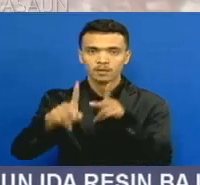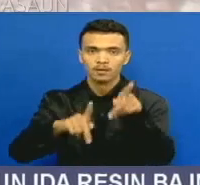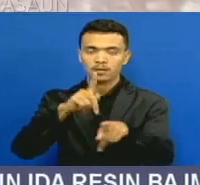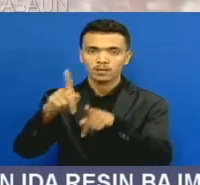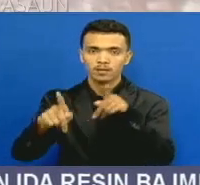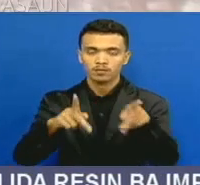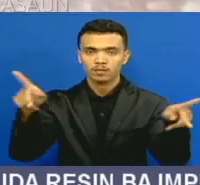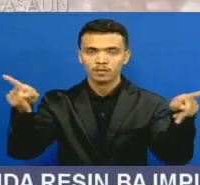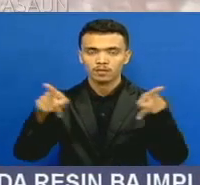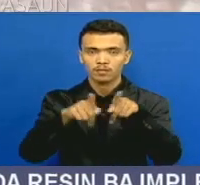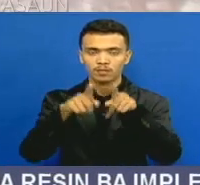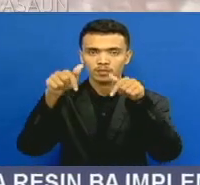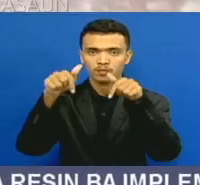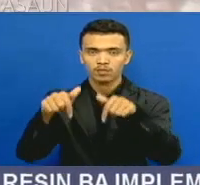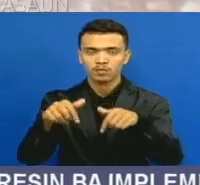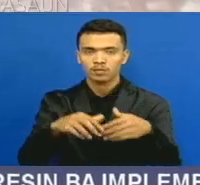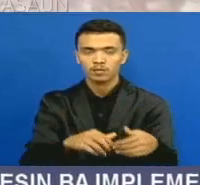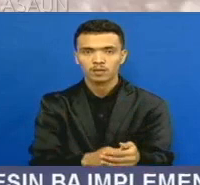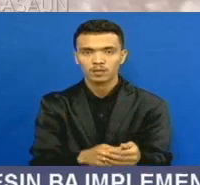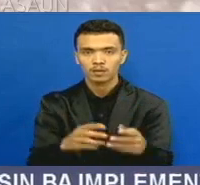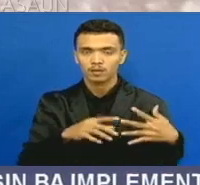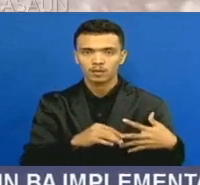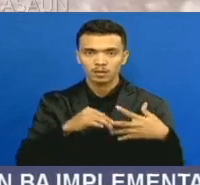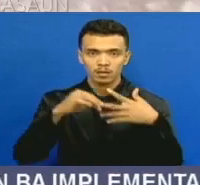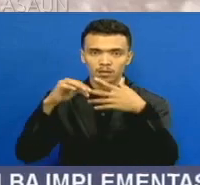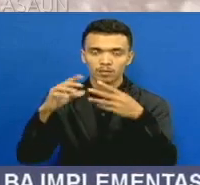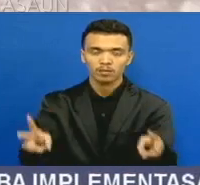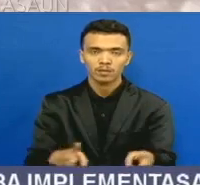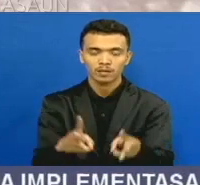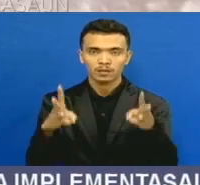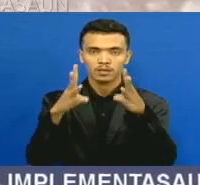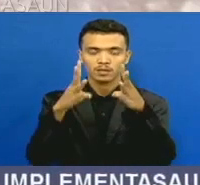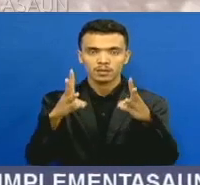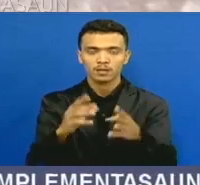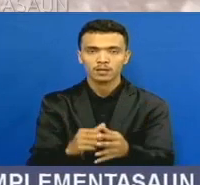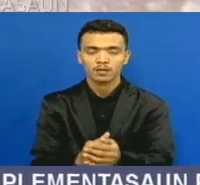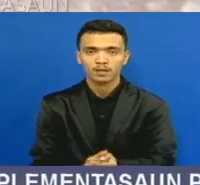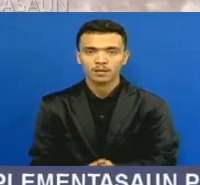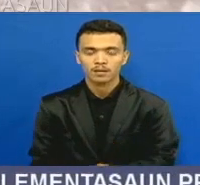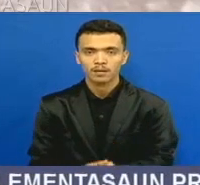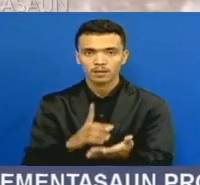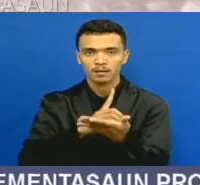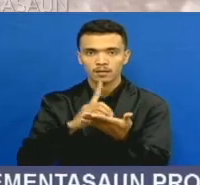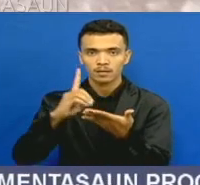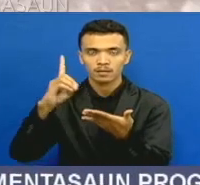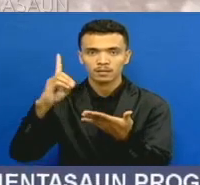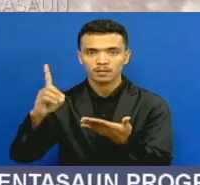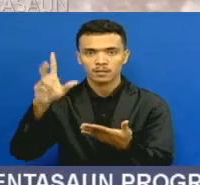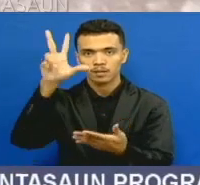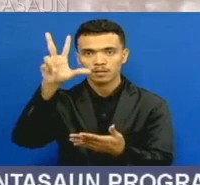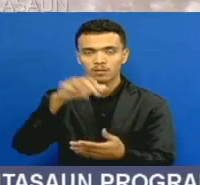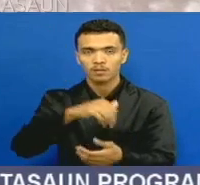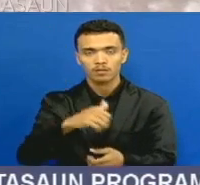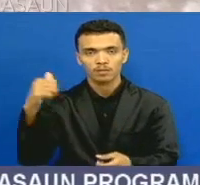posto administrativo Lekidoe, li leva a condição estrada, foi nedau, leva a semana todo o